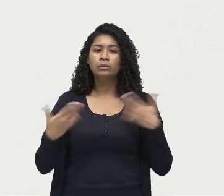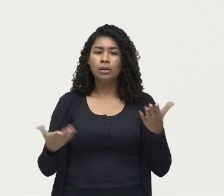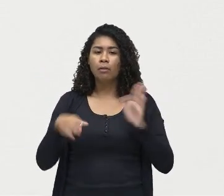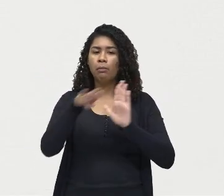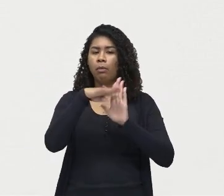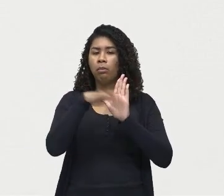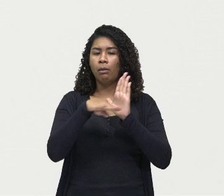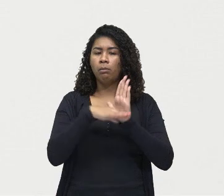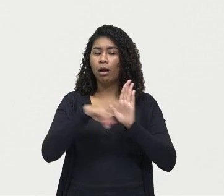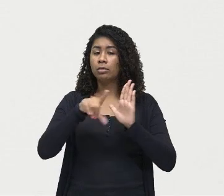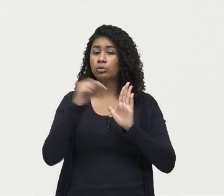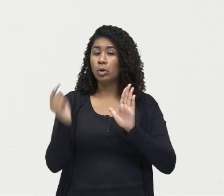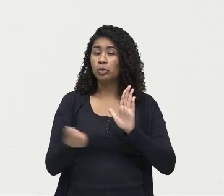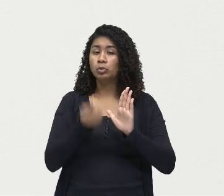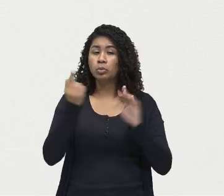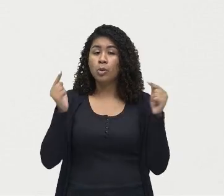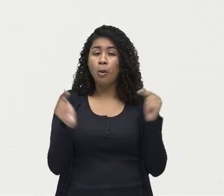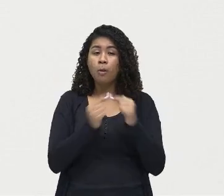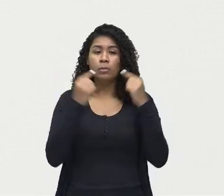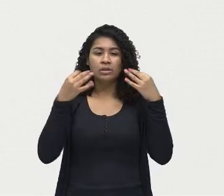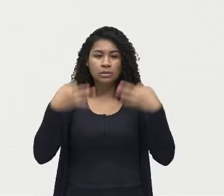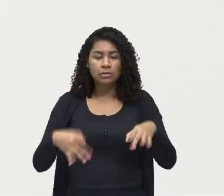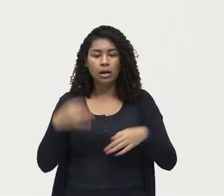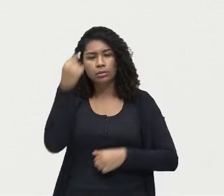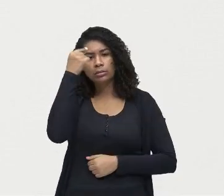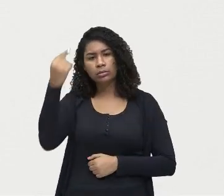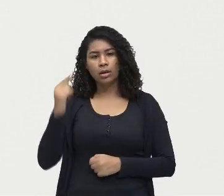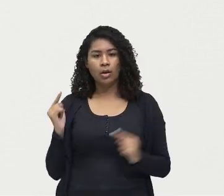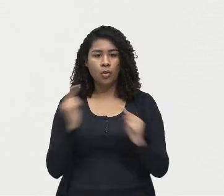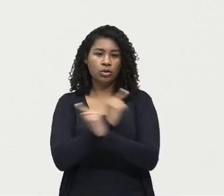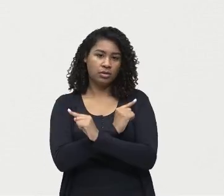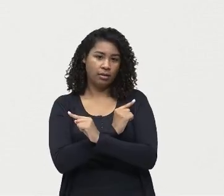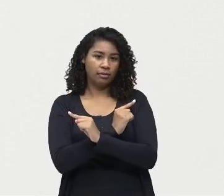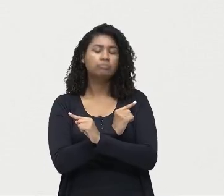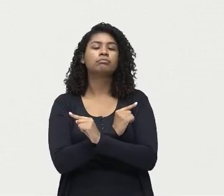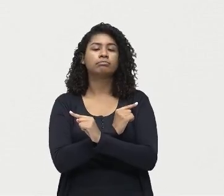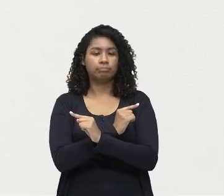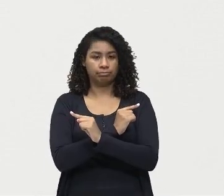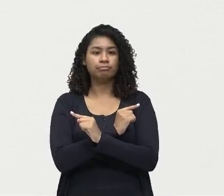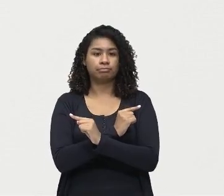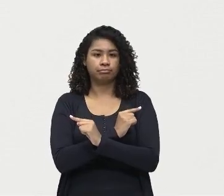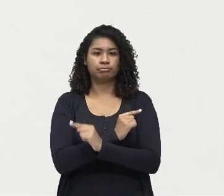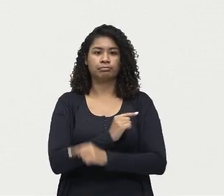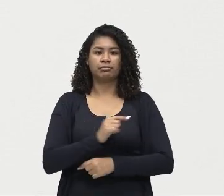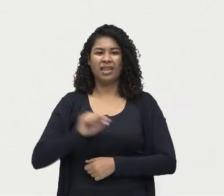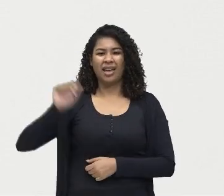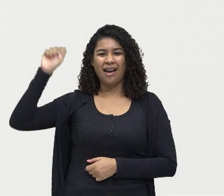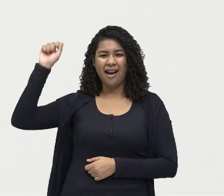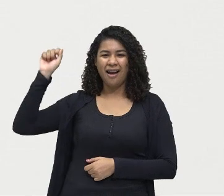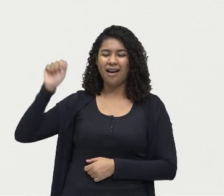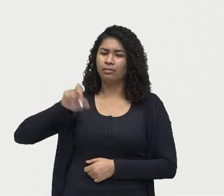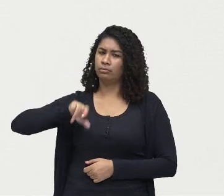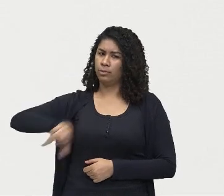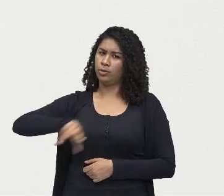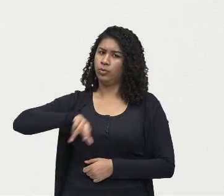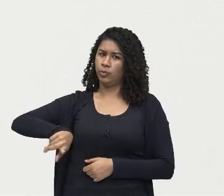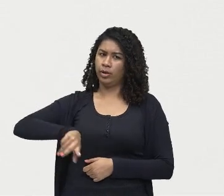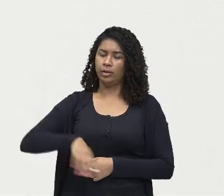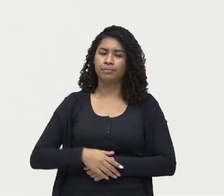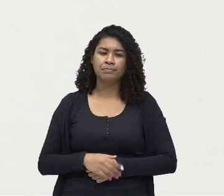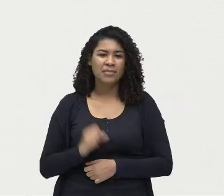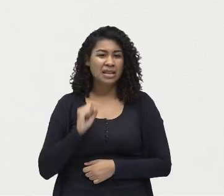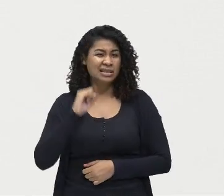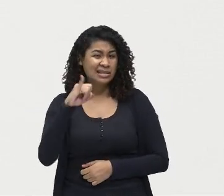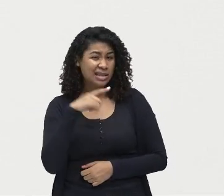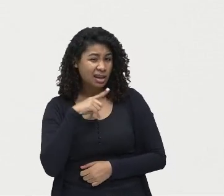alternativa que apresenta um fato contrário, uma ideia contrária. Não é a letra A. Se eu tivesse